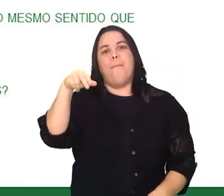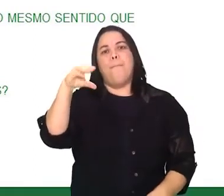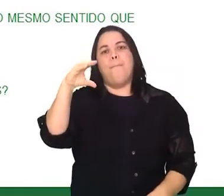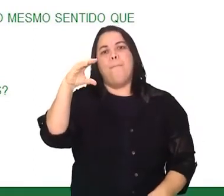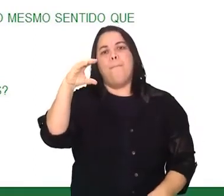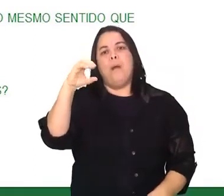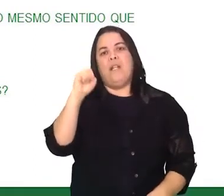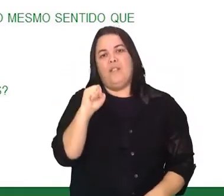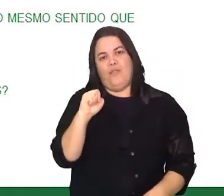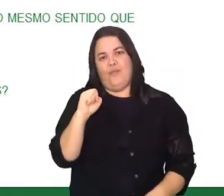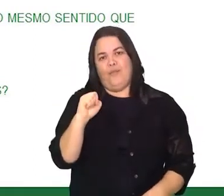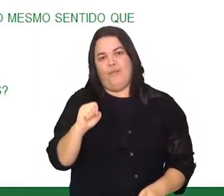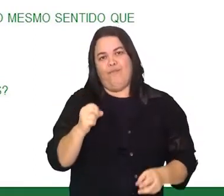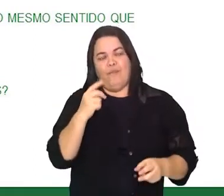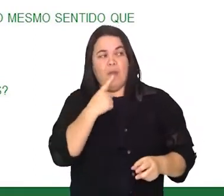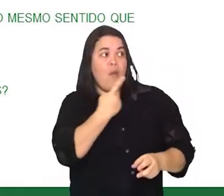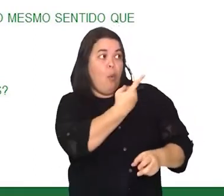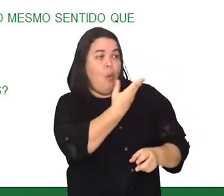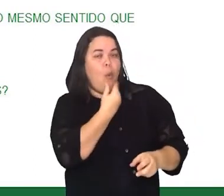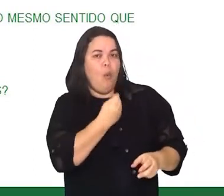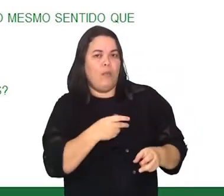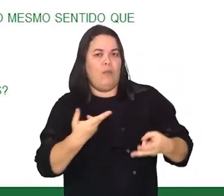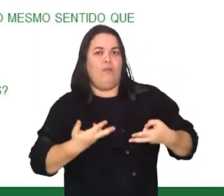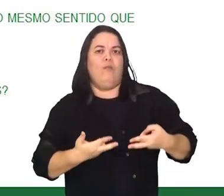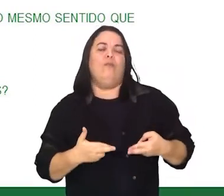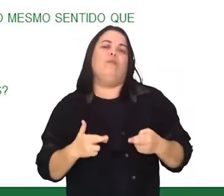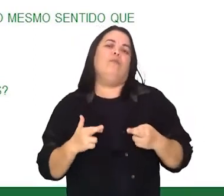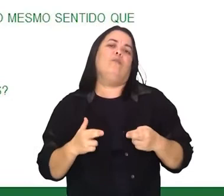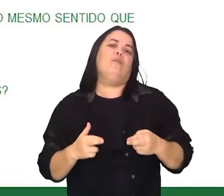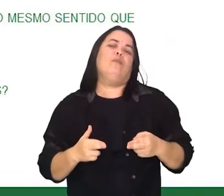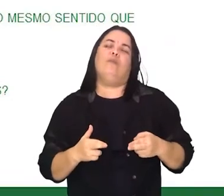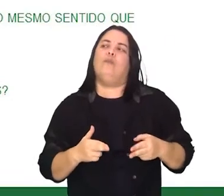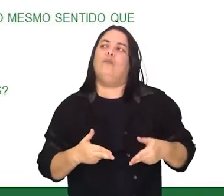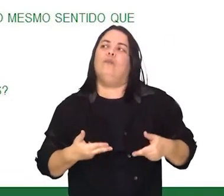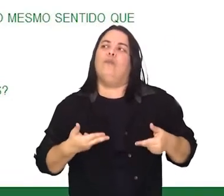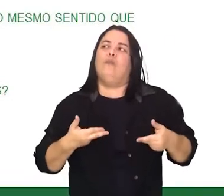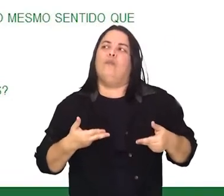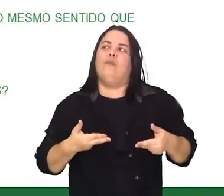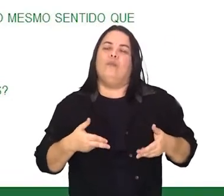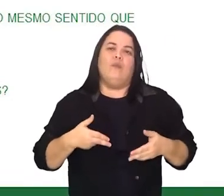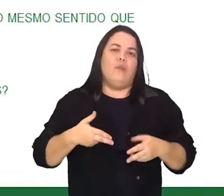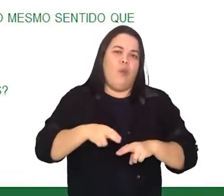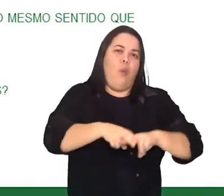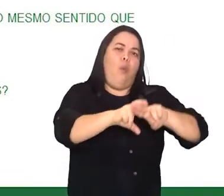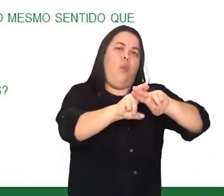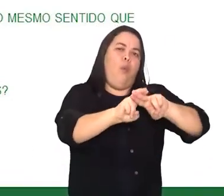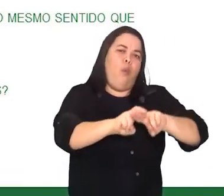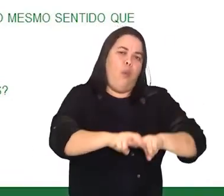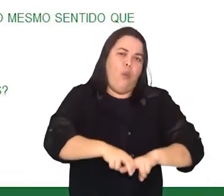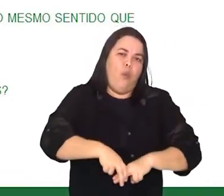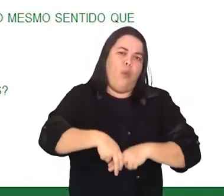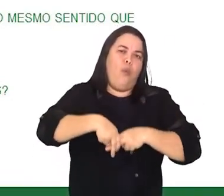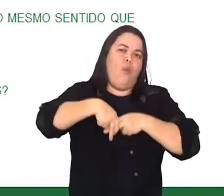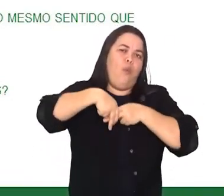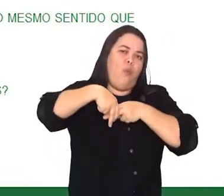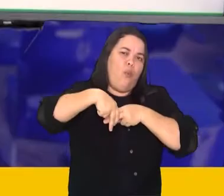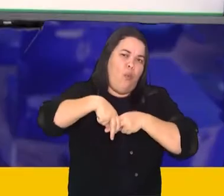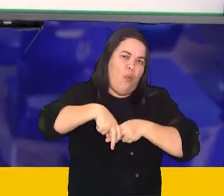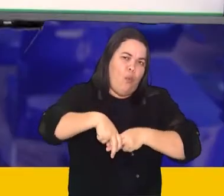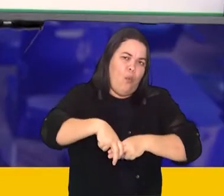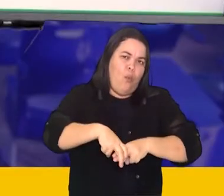e está se balançando. O balanço, a gente vê que ele já está em movimento,